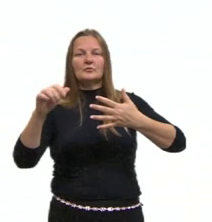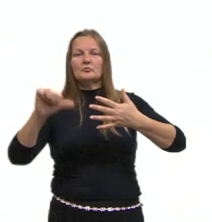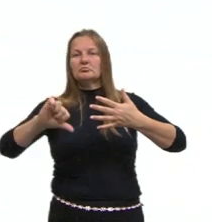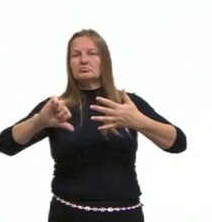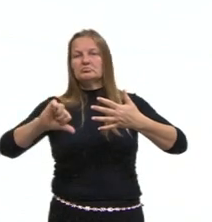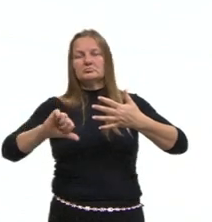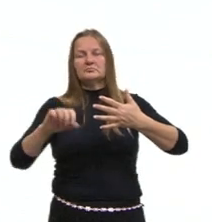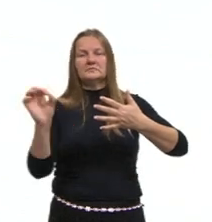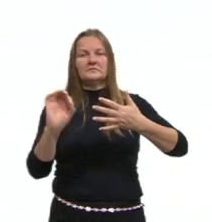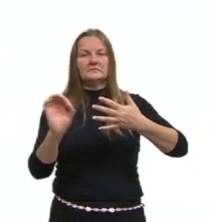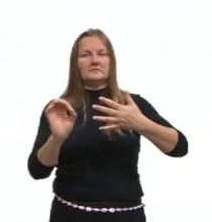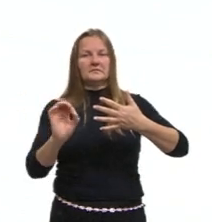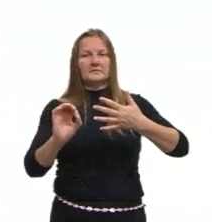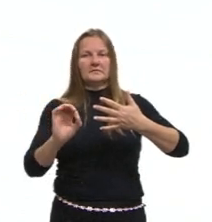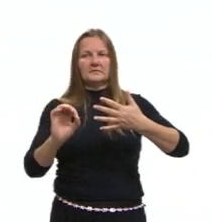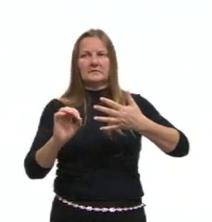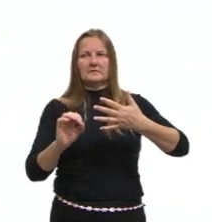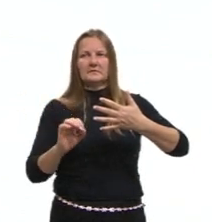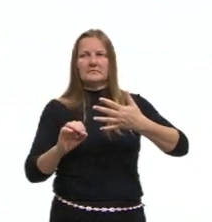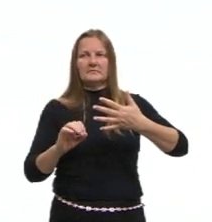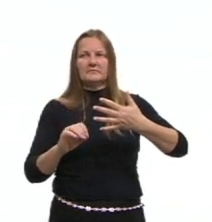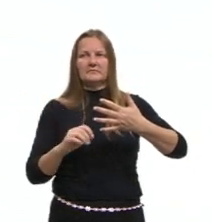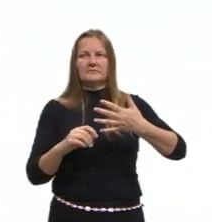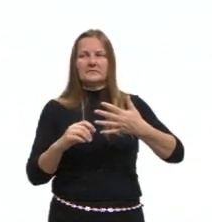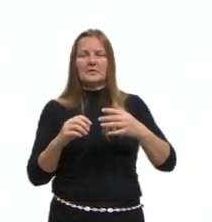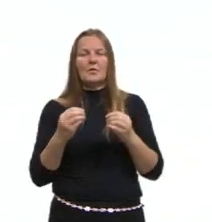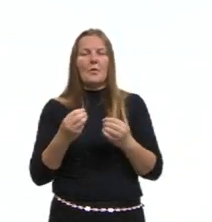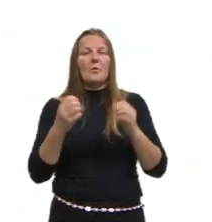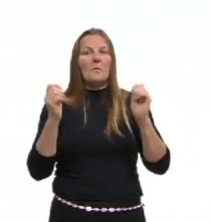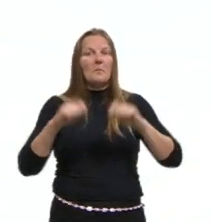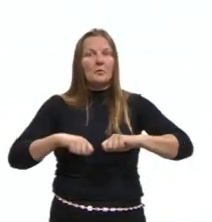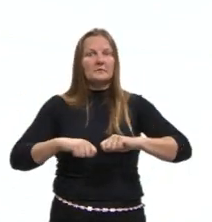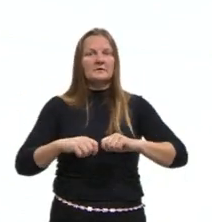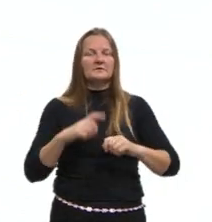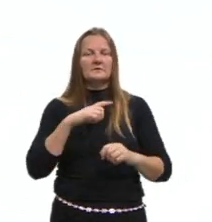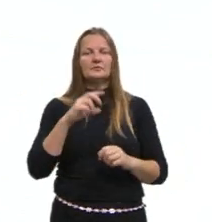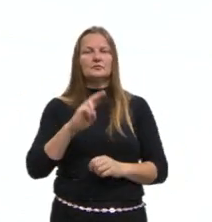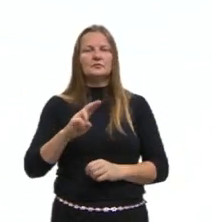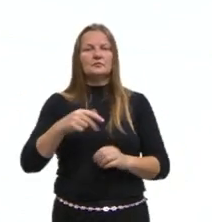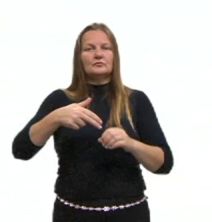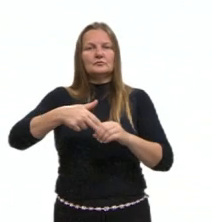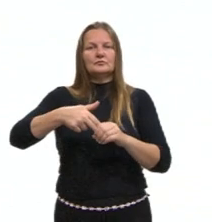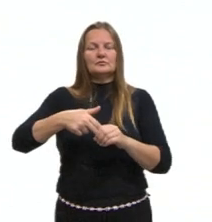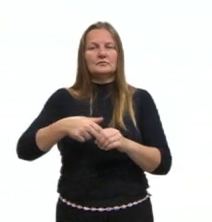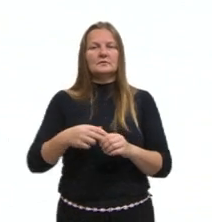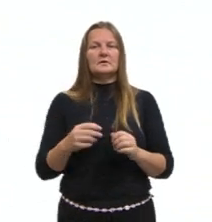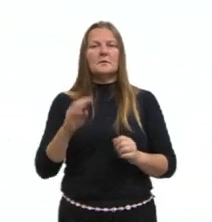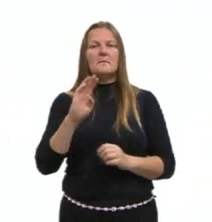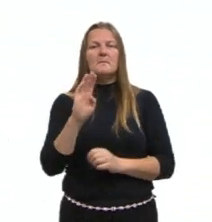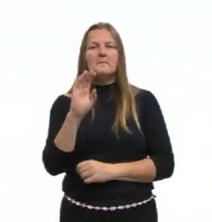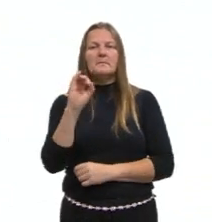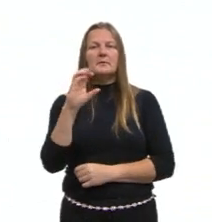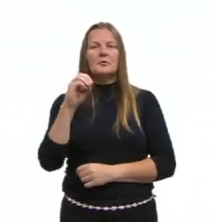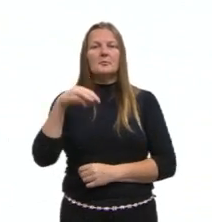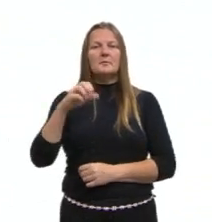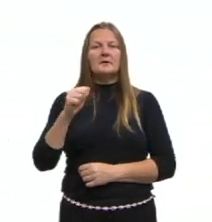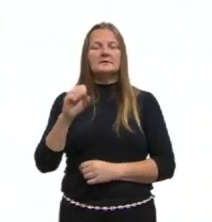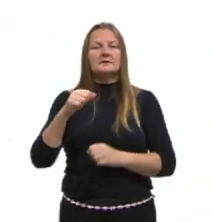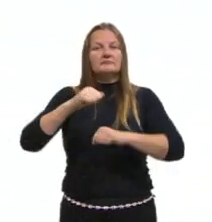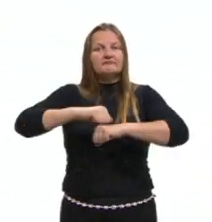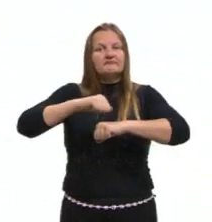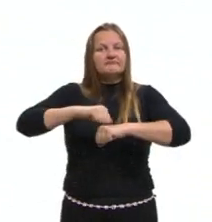também não daria para garantir que essa biomassa teria potencial de ser combustível e não a biomassa em estado sólido né gente